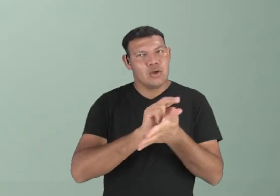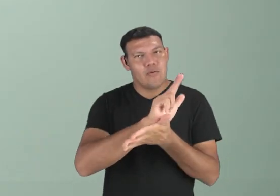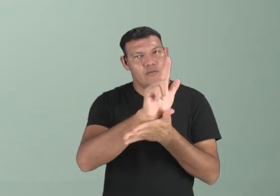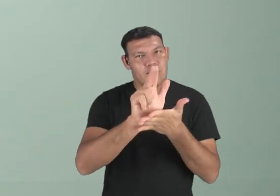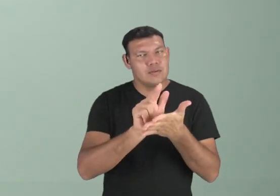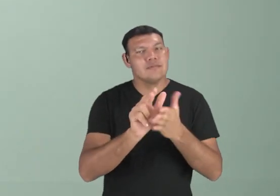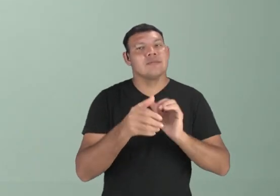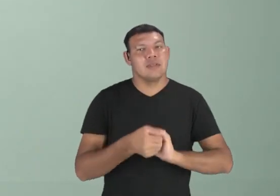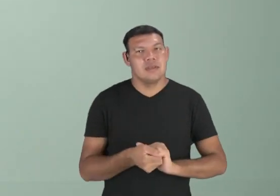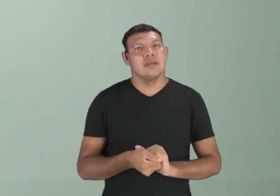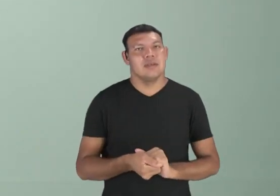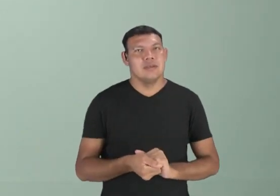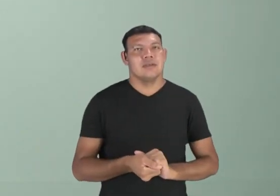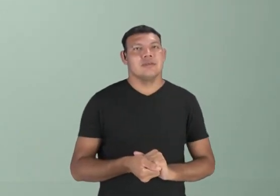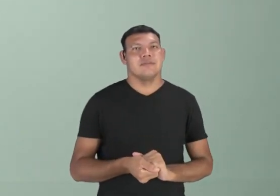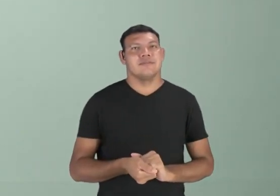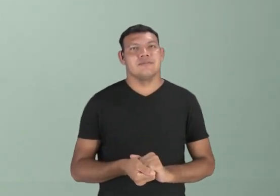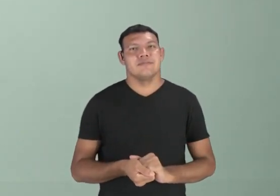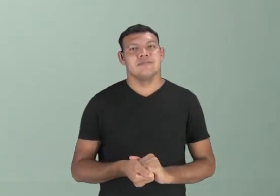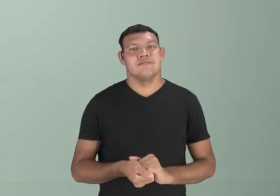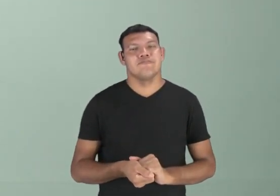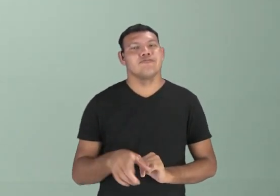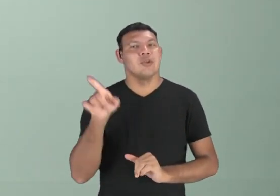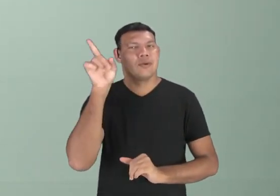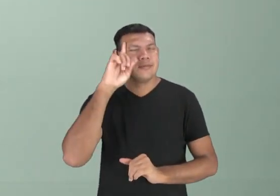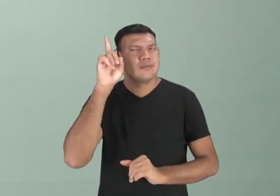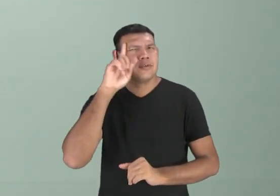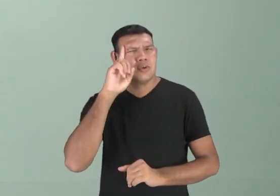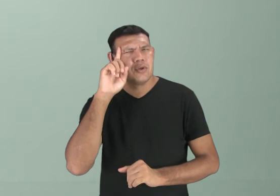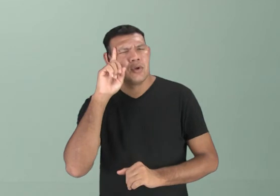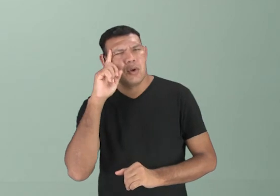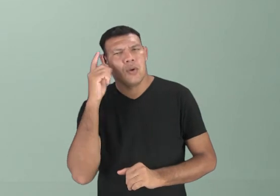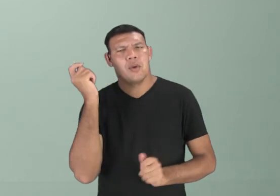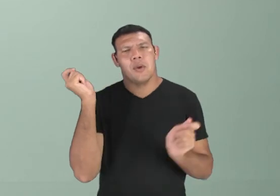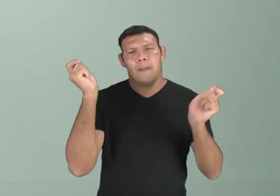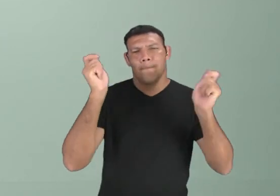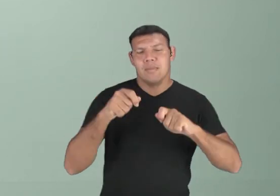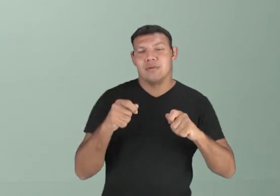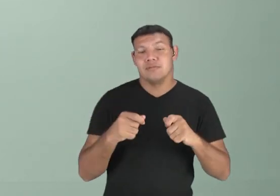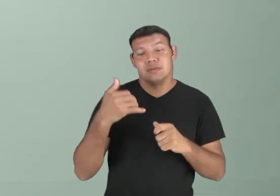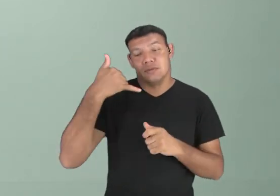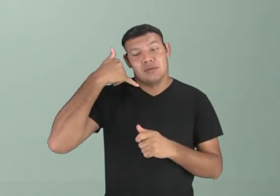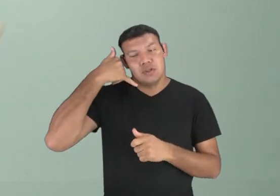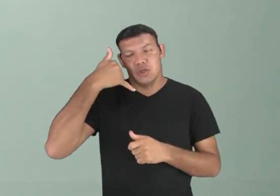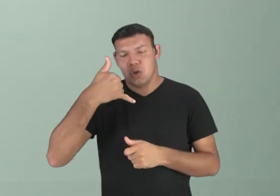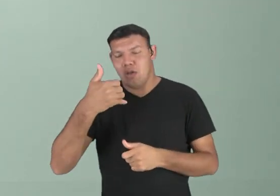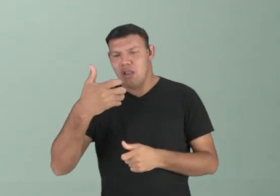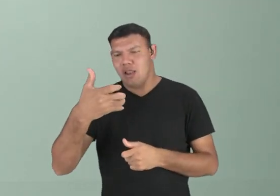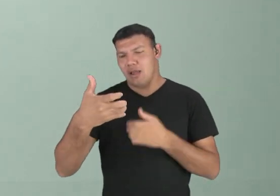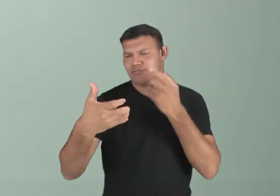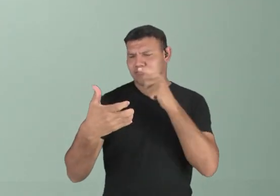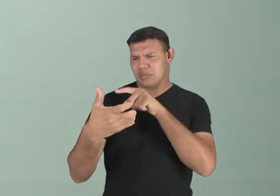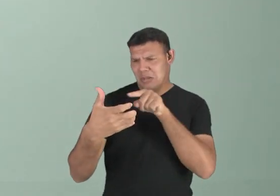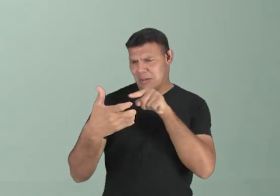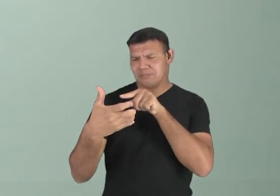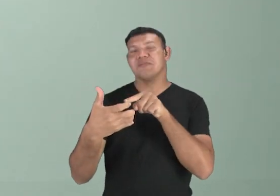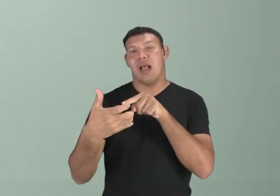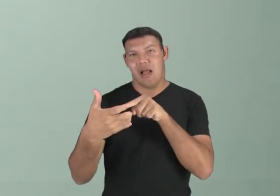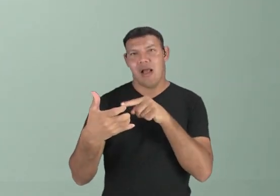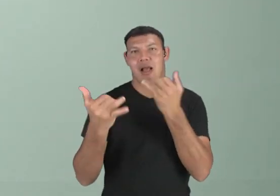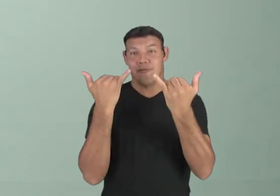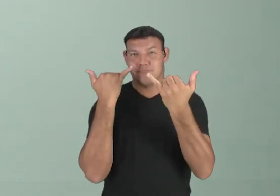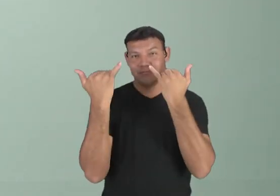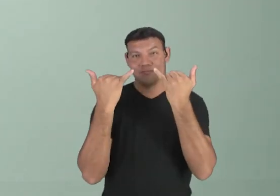E é através disso aí que todos os dias a gente consegue, por meio do nosso próprio smartphone, conseguir muitas informações também